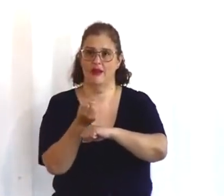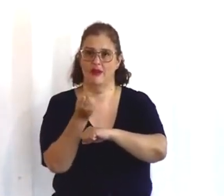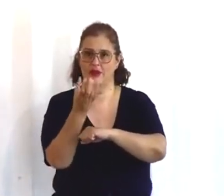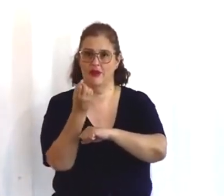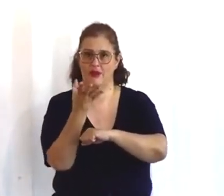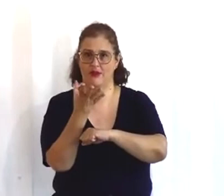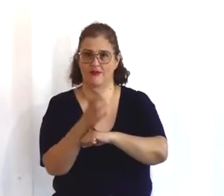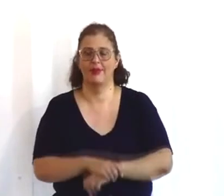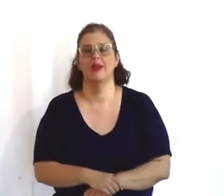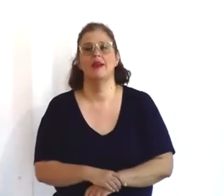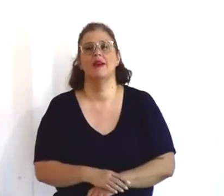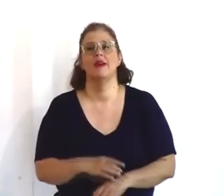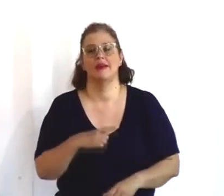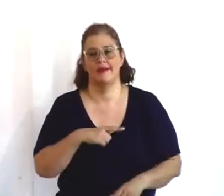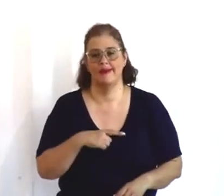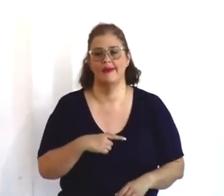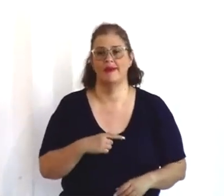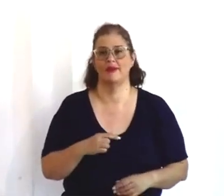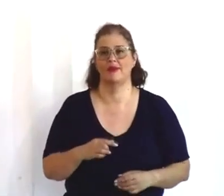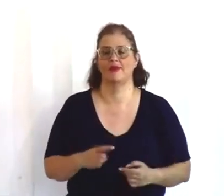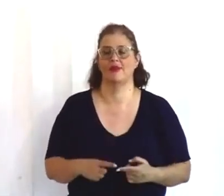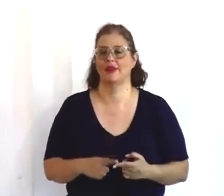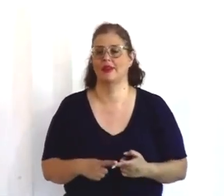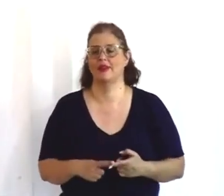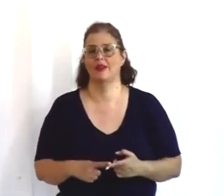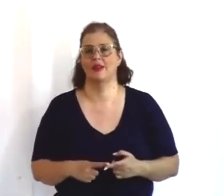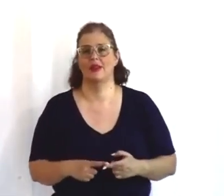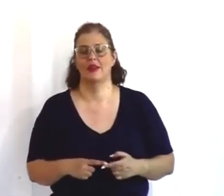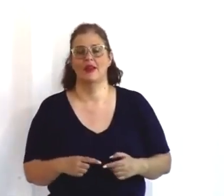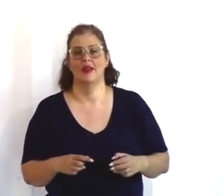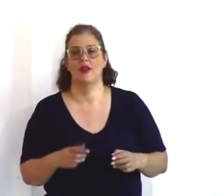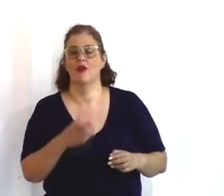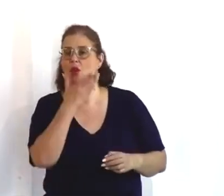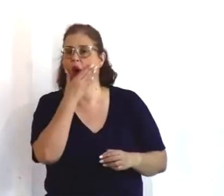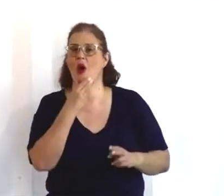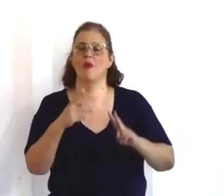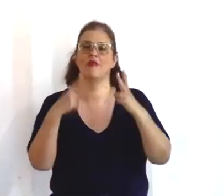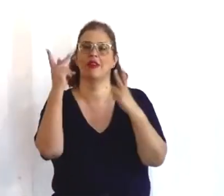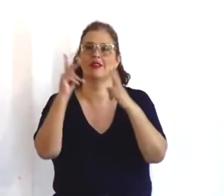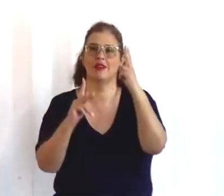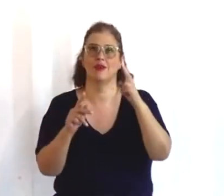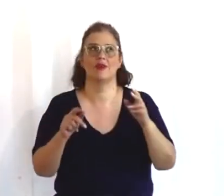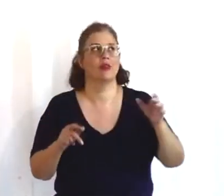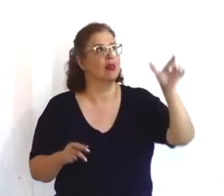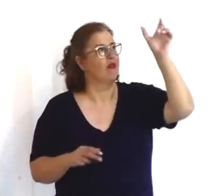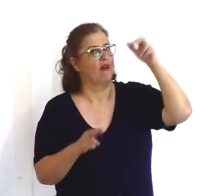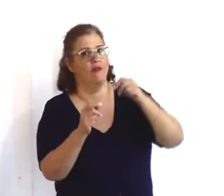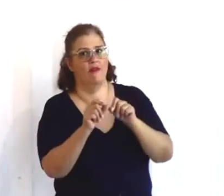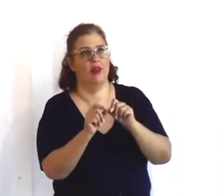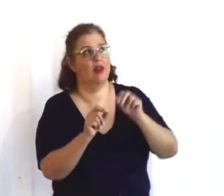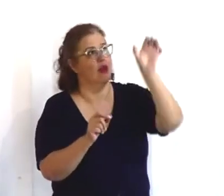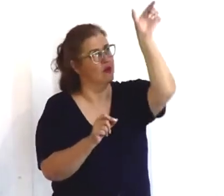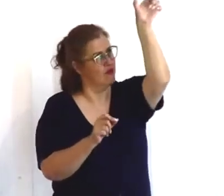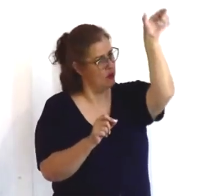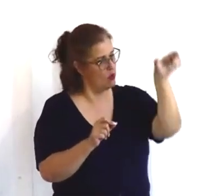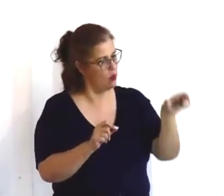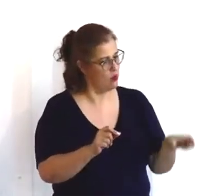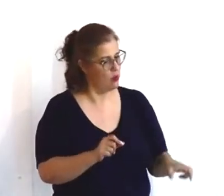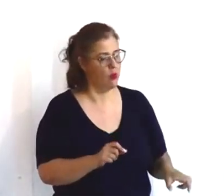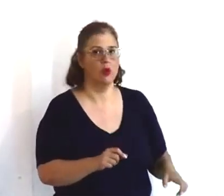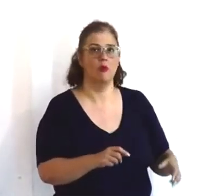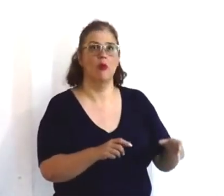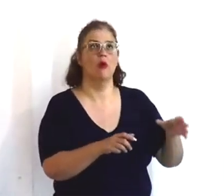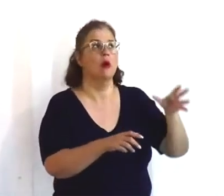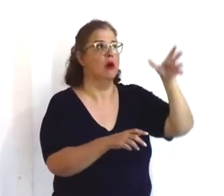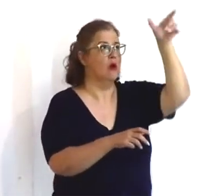3. Ao vencedor falo-ei coluna no santuário do meu Deus, e daí jamais sairá. Gravarei também